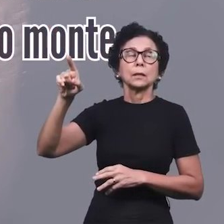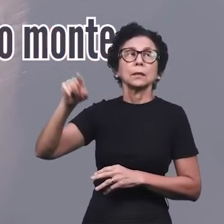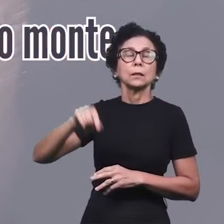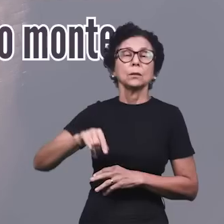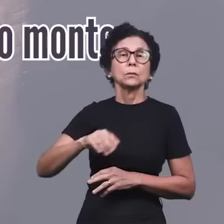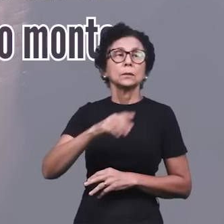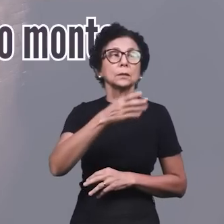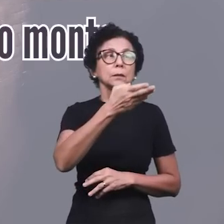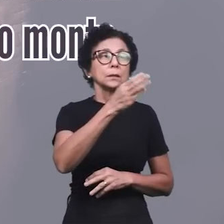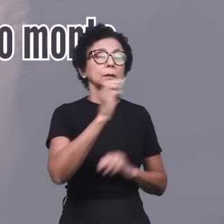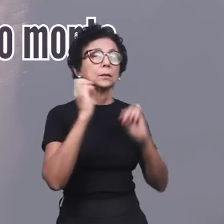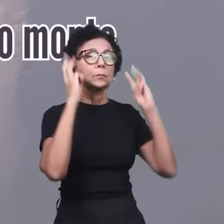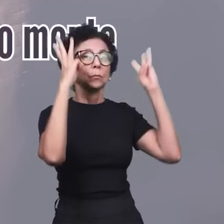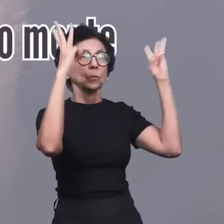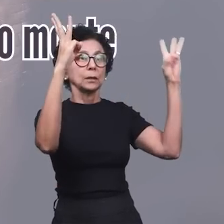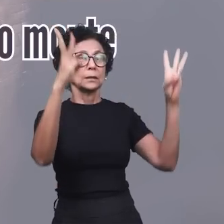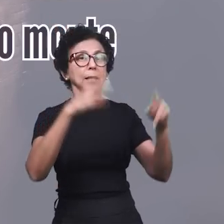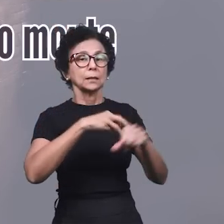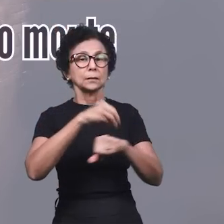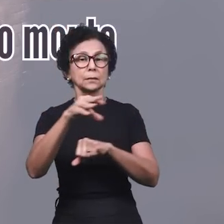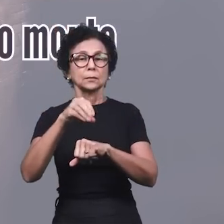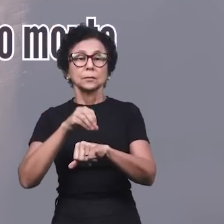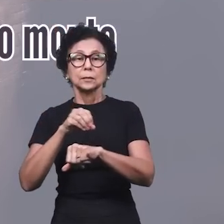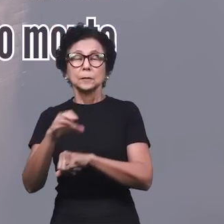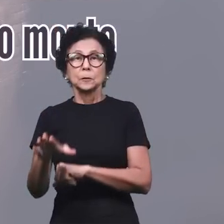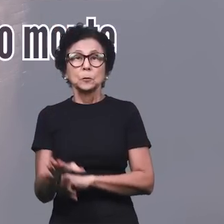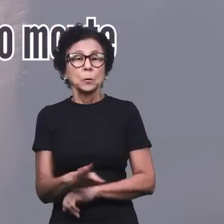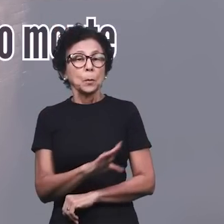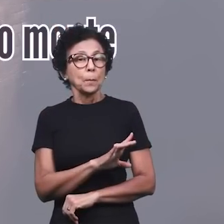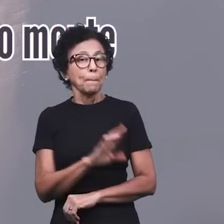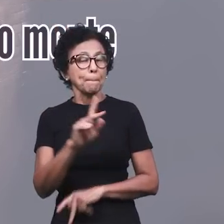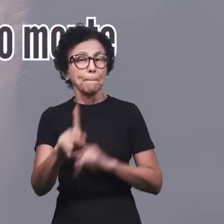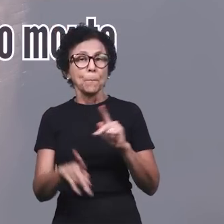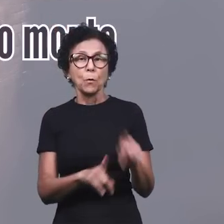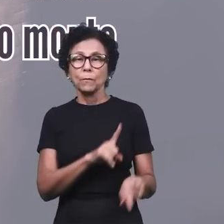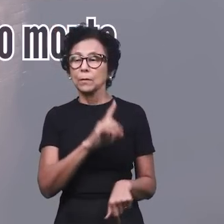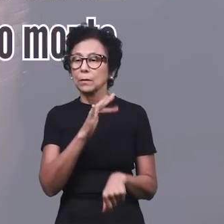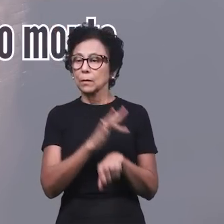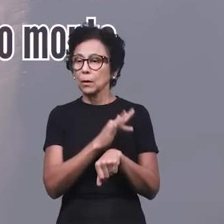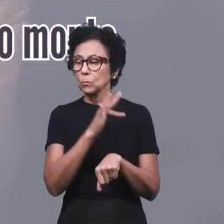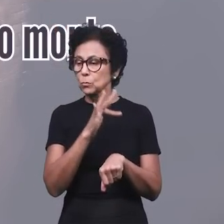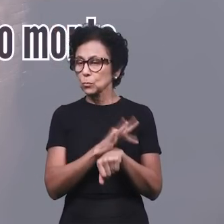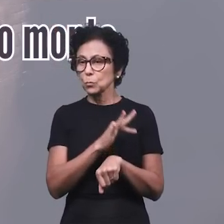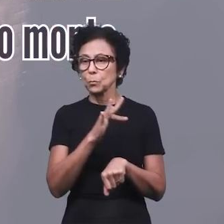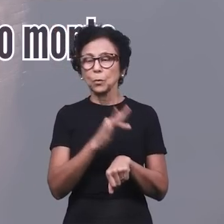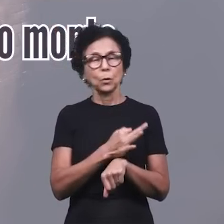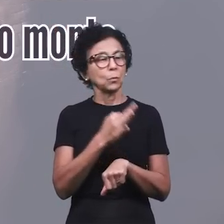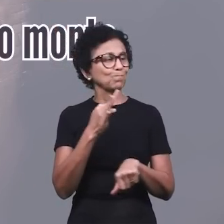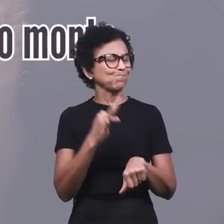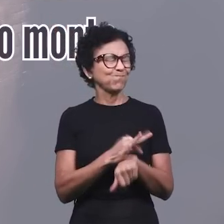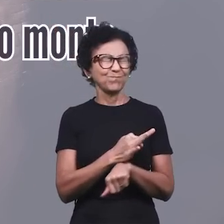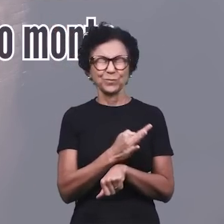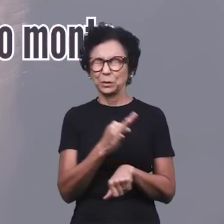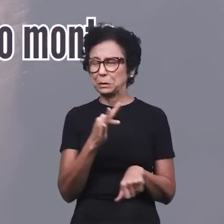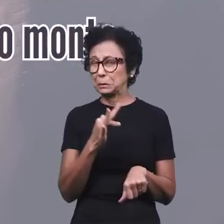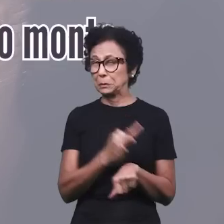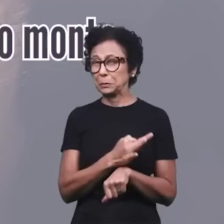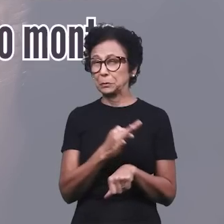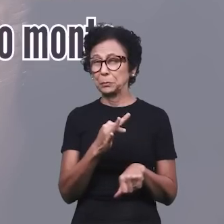a informação para o povo, porque o povo não suportou, podemos falar assim, o povo não